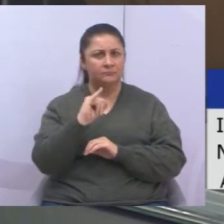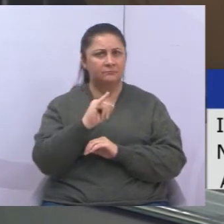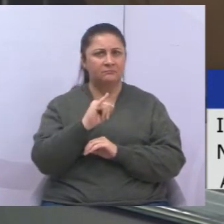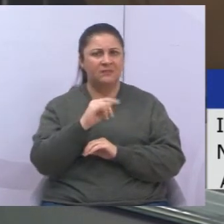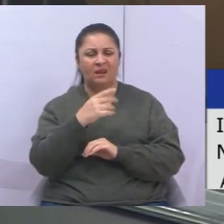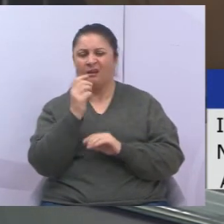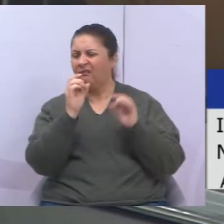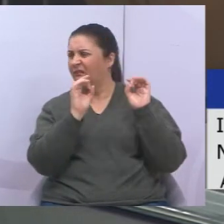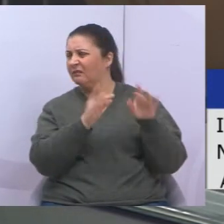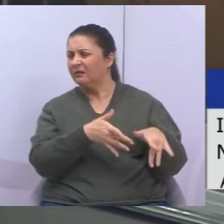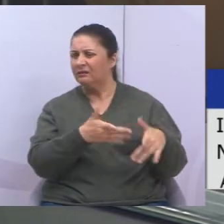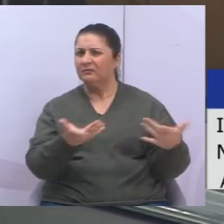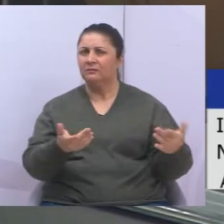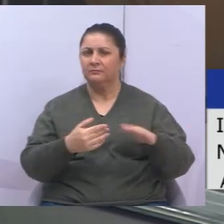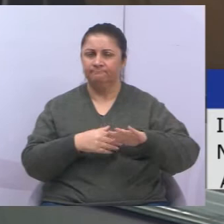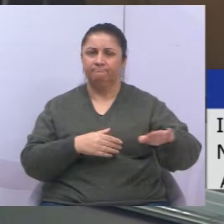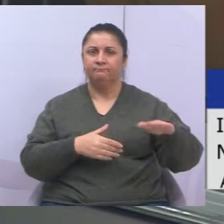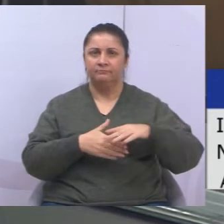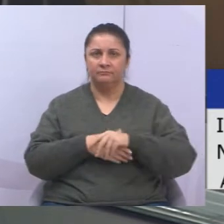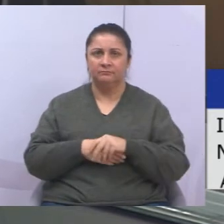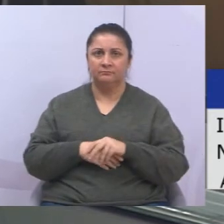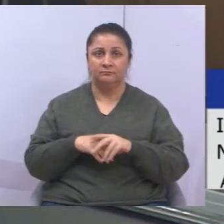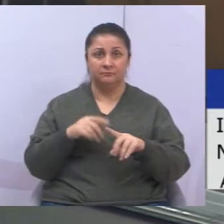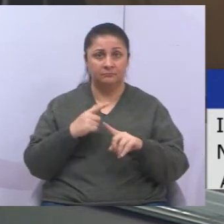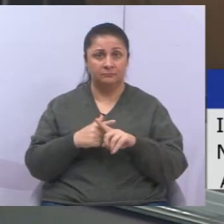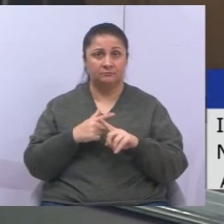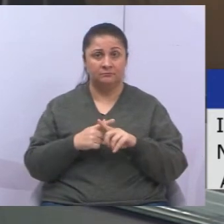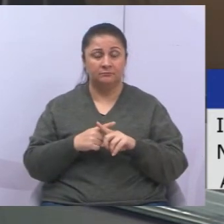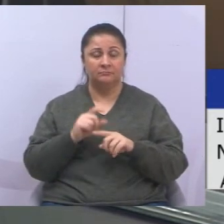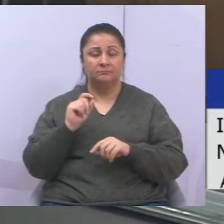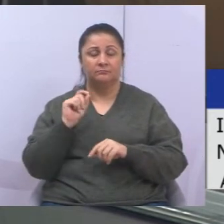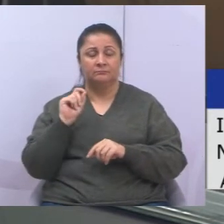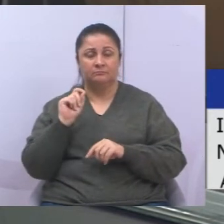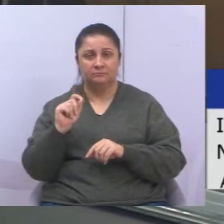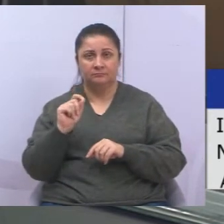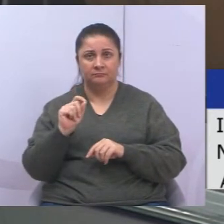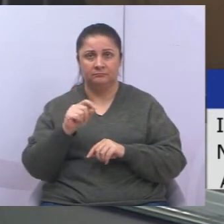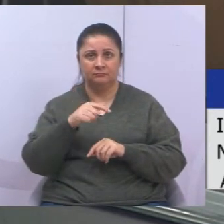olhar para com essas crianças, porque o que nós temos é